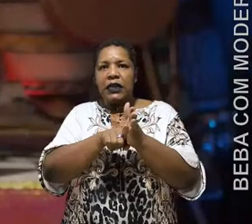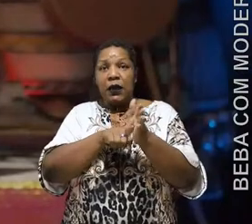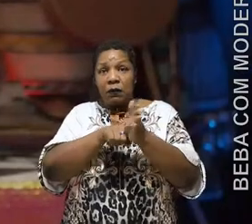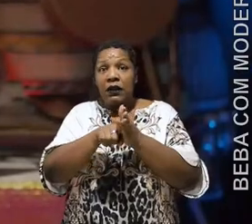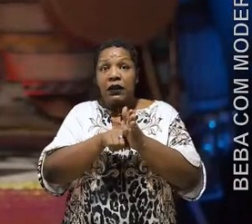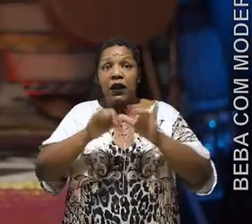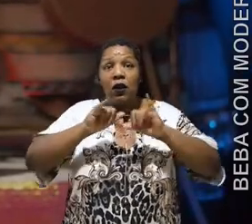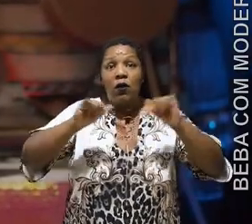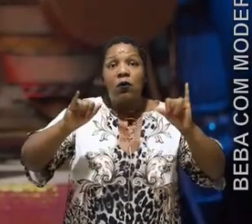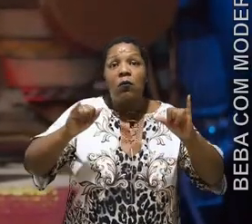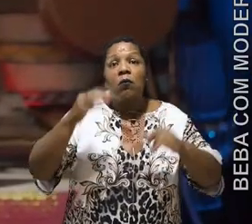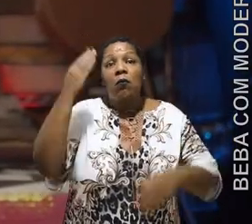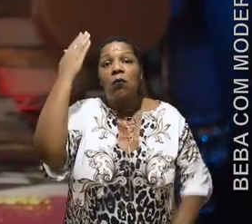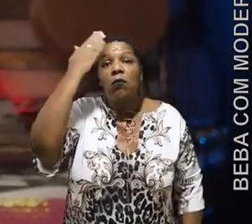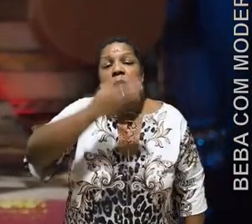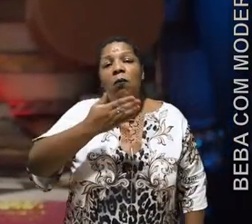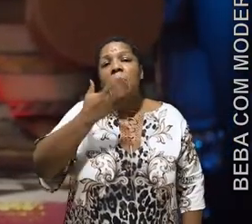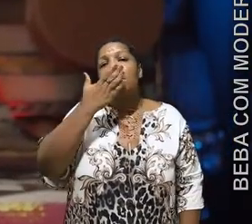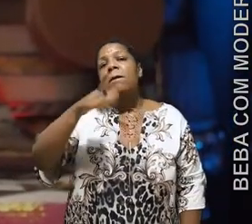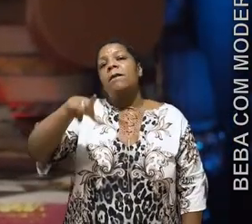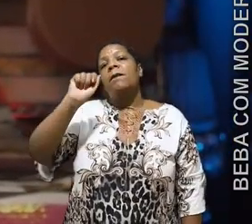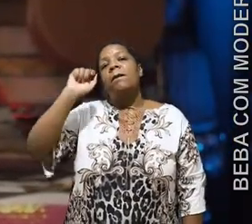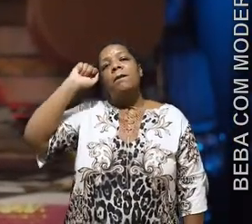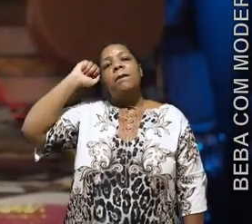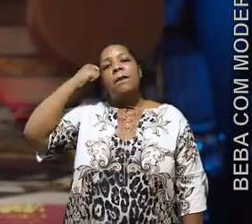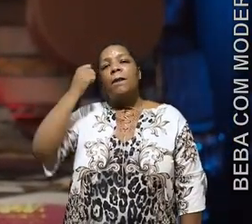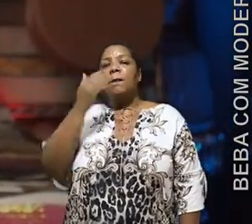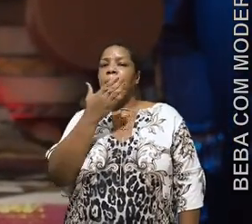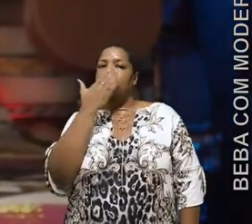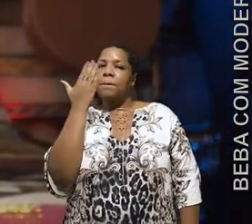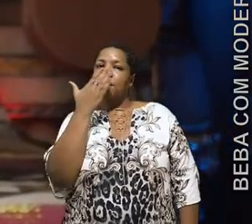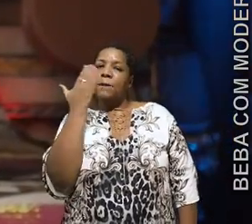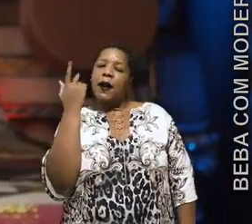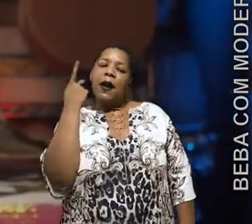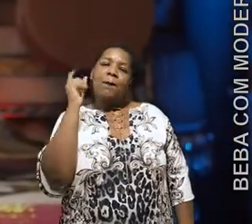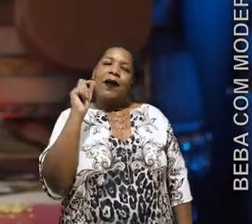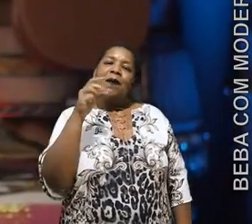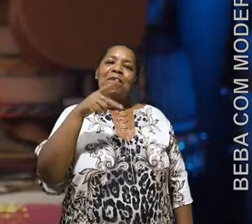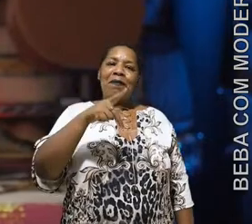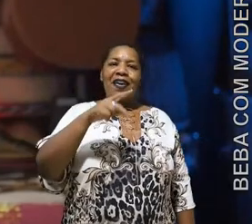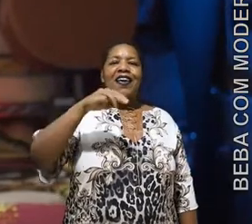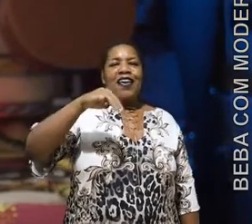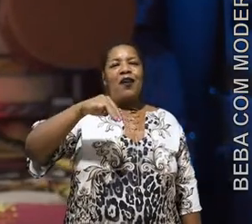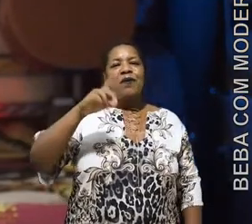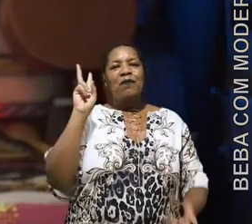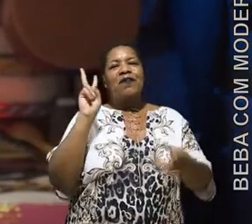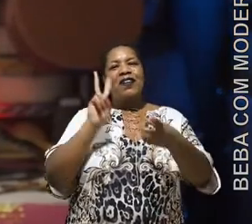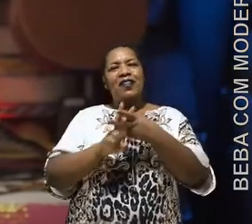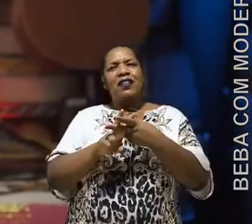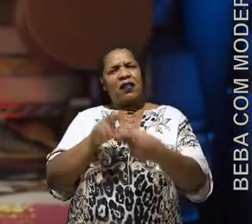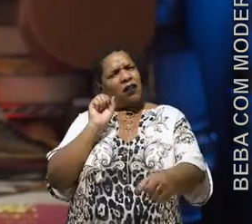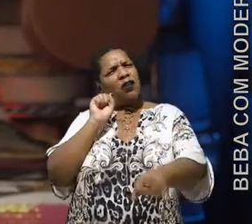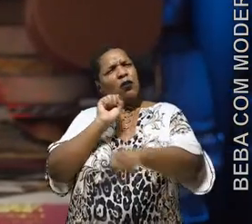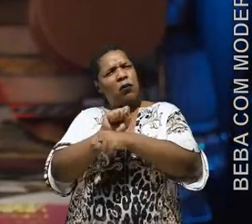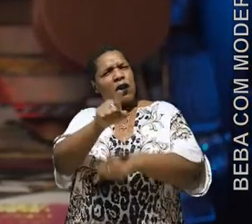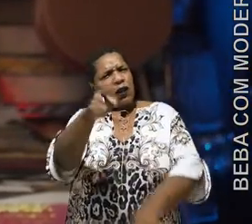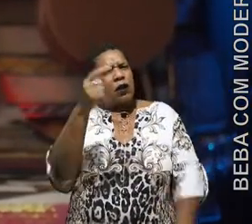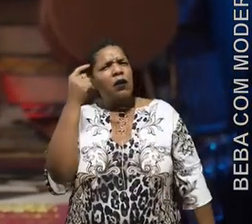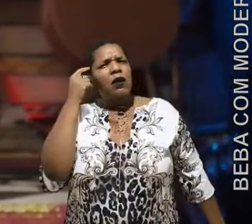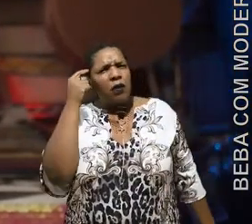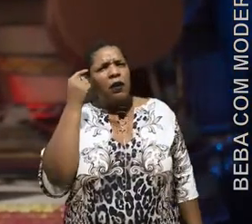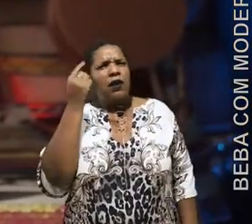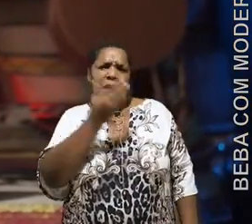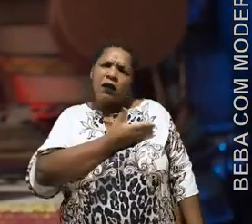pesquisa publicada prova a preferencialmente preto pobre prostituta para PM prender